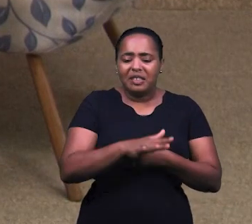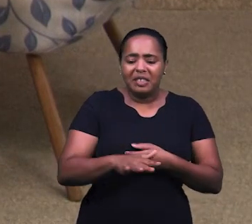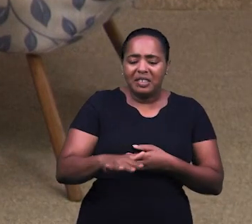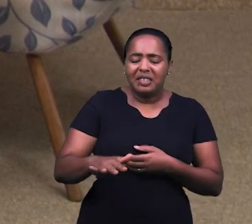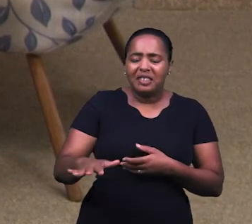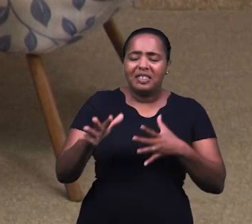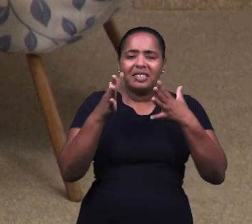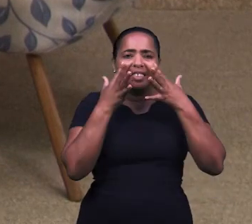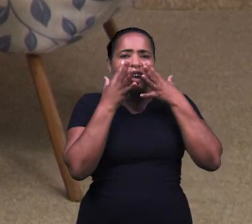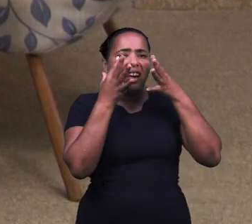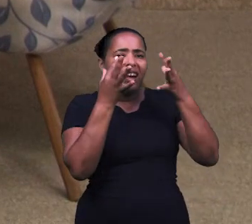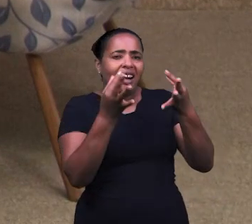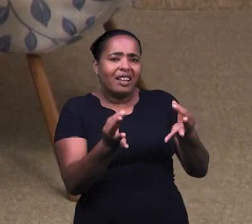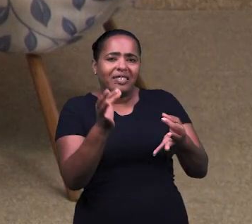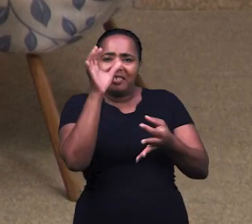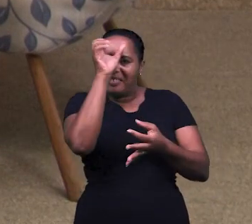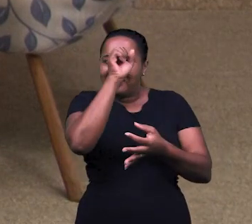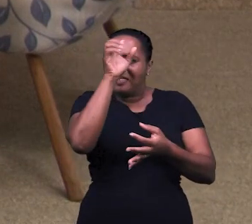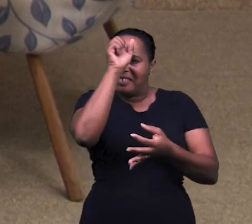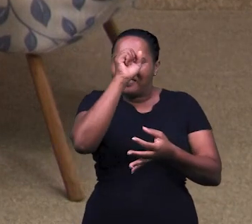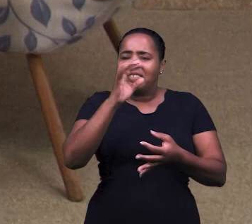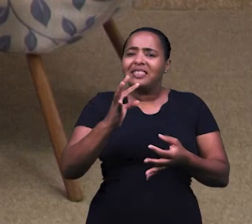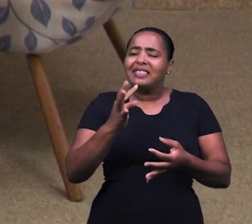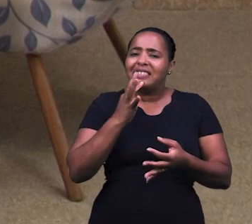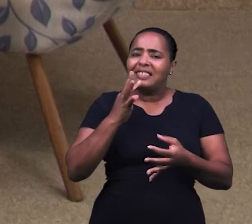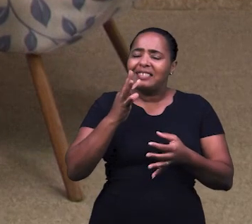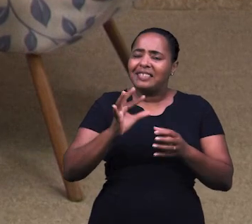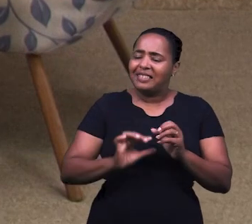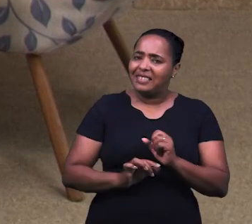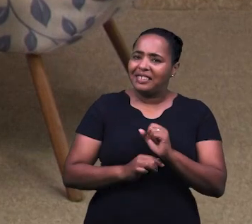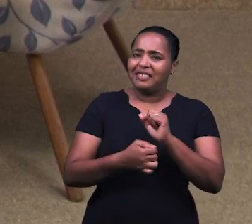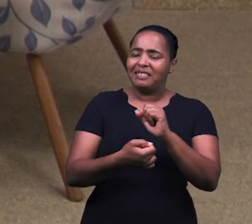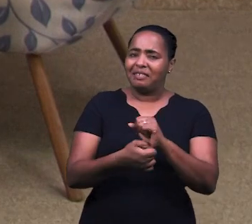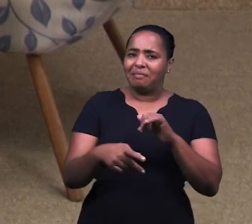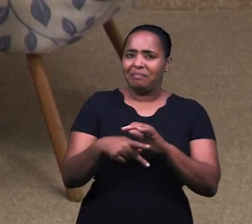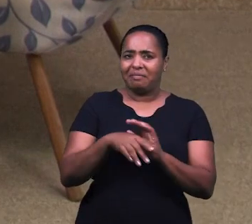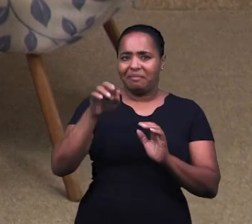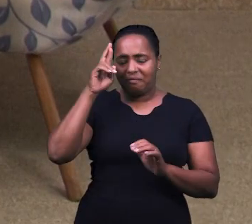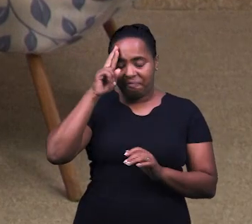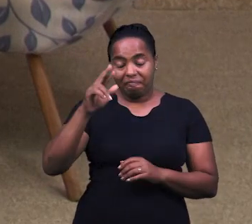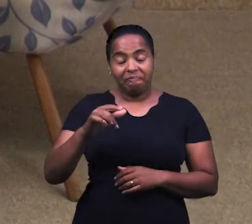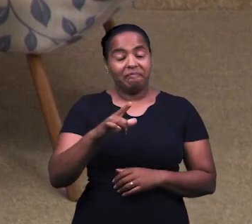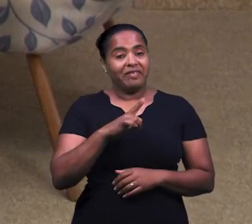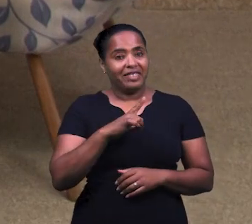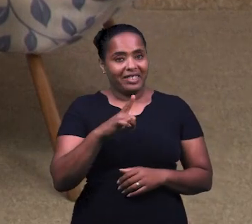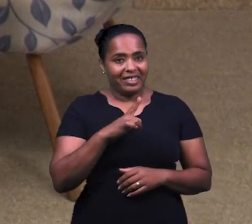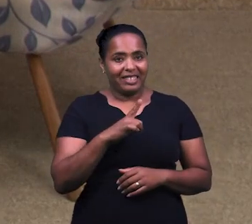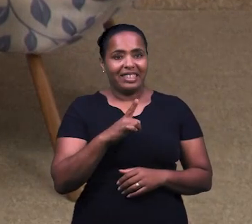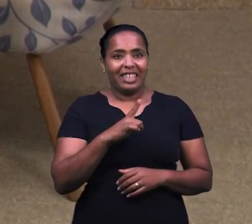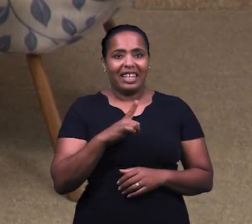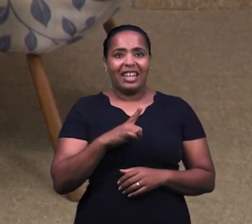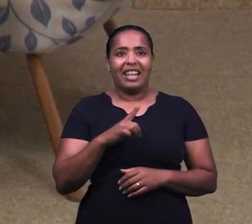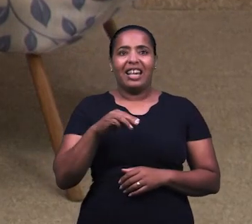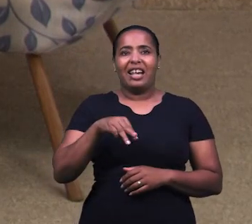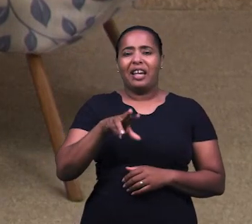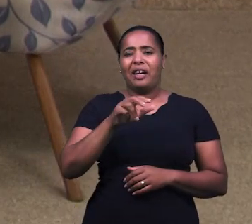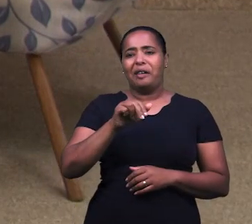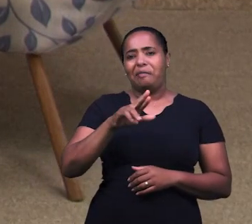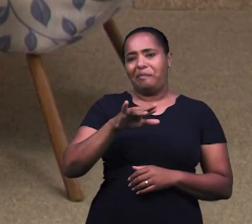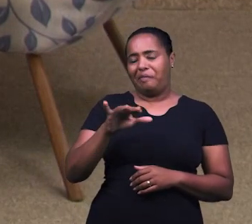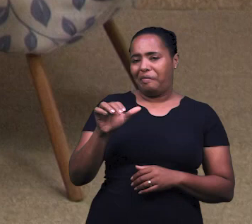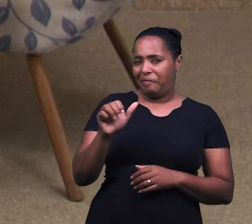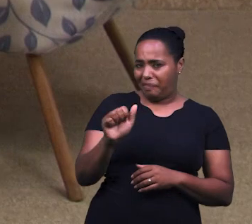nossas crianças estão ali atentas, aprendendo, conhecendo os mistérios do Senhor. E temos também a nossa